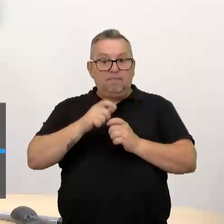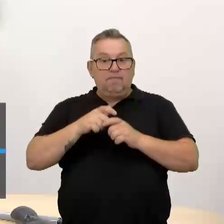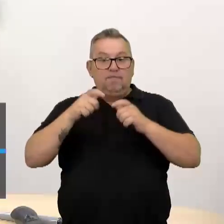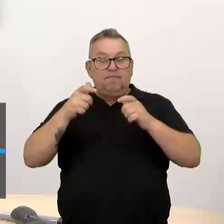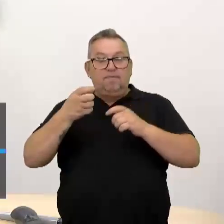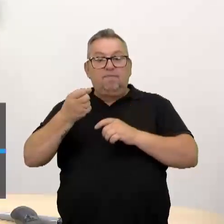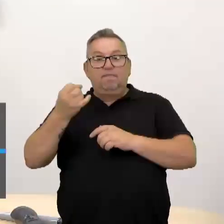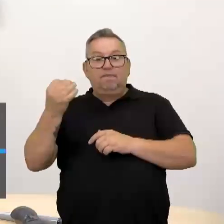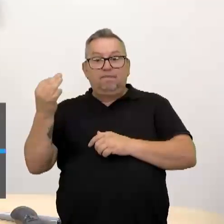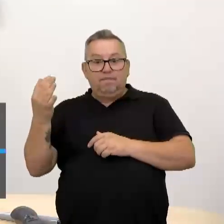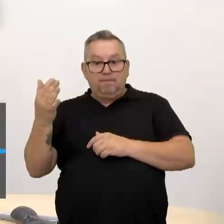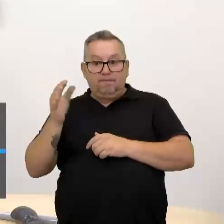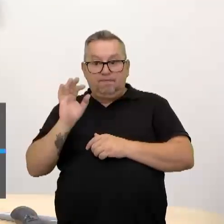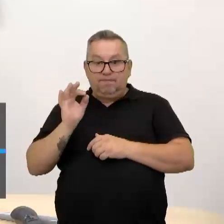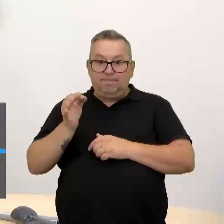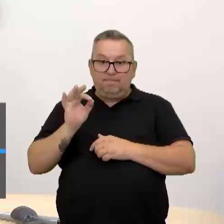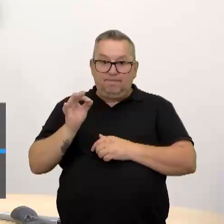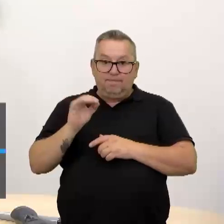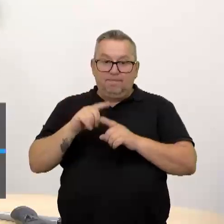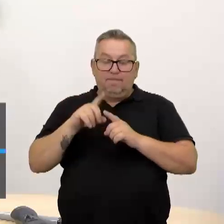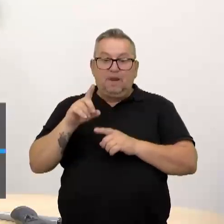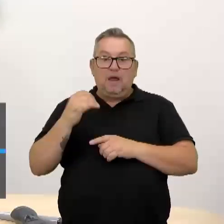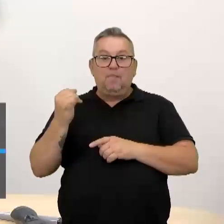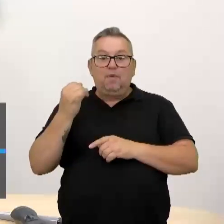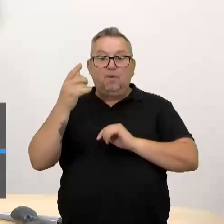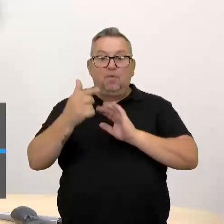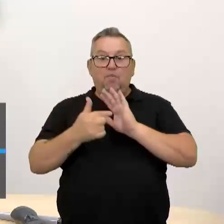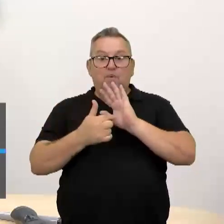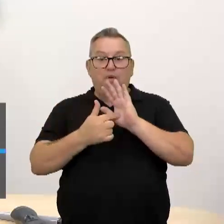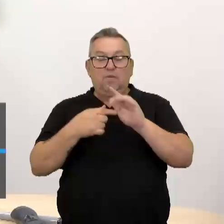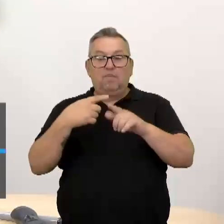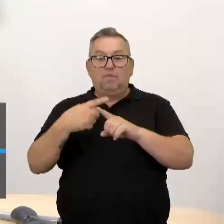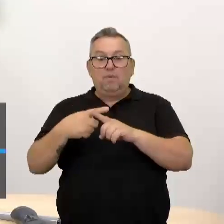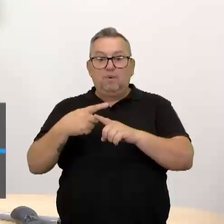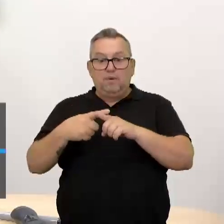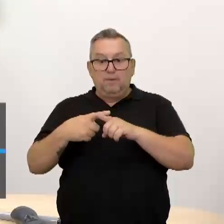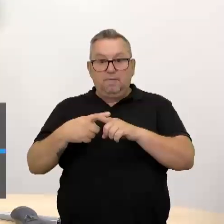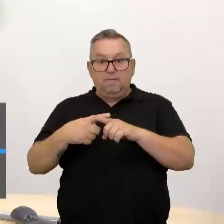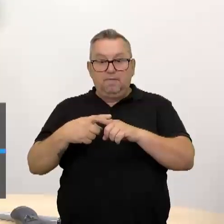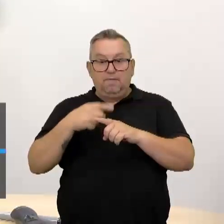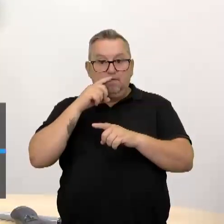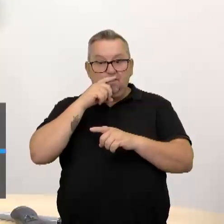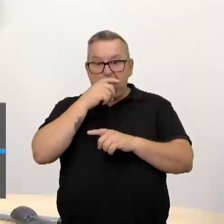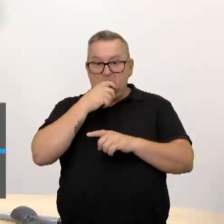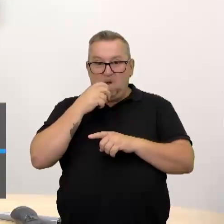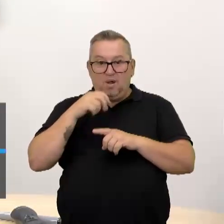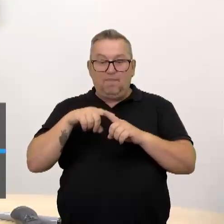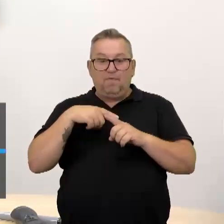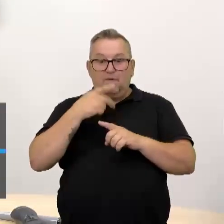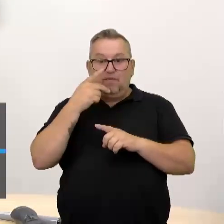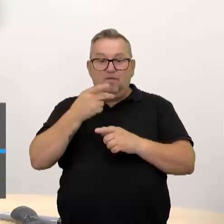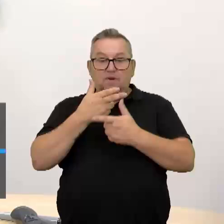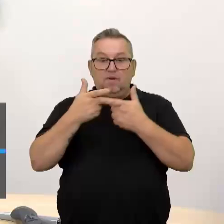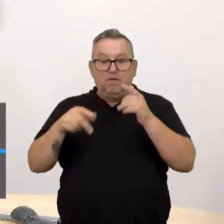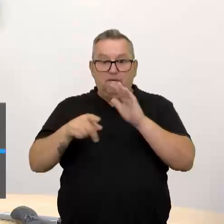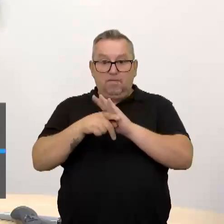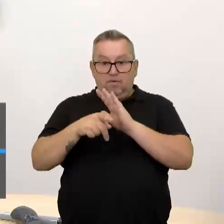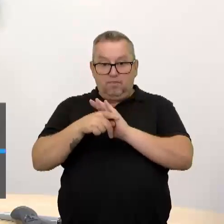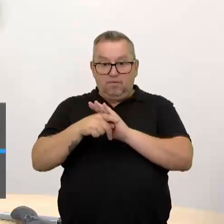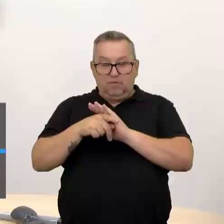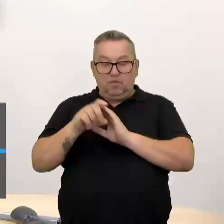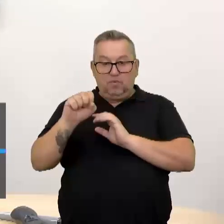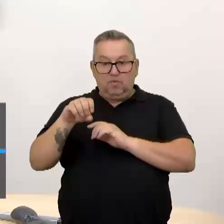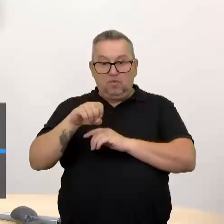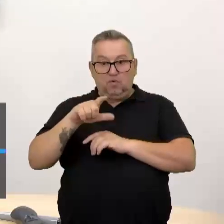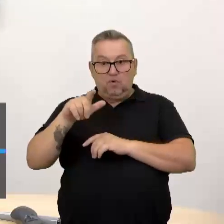maior quantidade, tá certo? E é importante retratar isso porque eles têm, quando a gente fala nessa questão de classificação do solo,